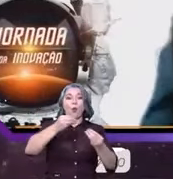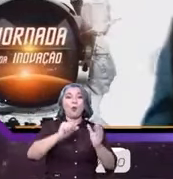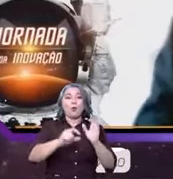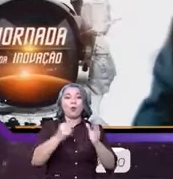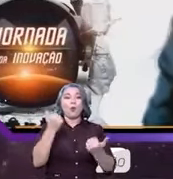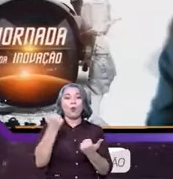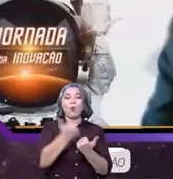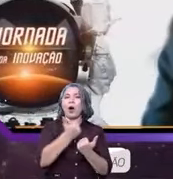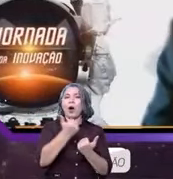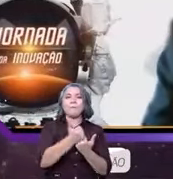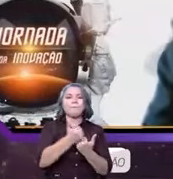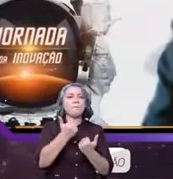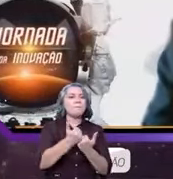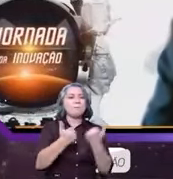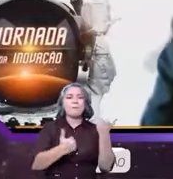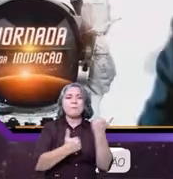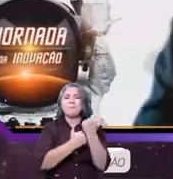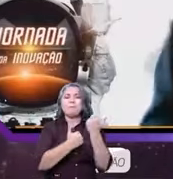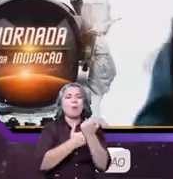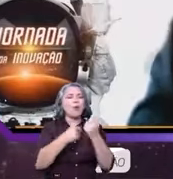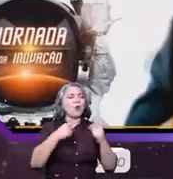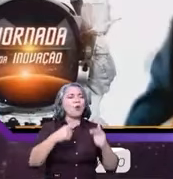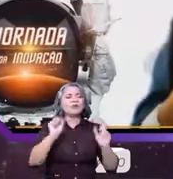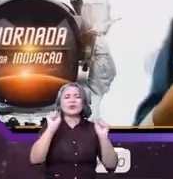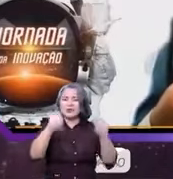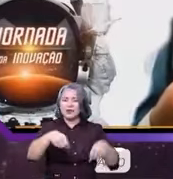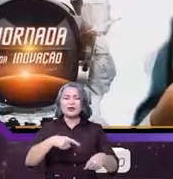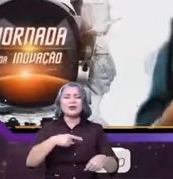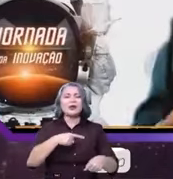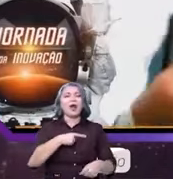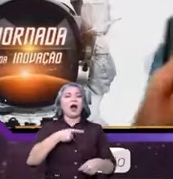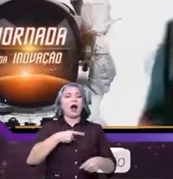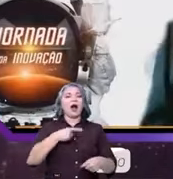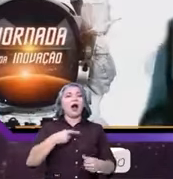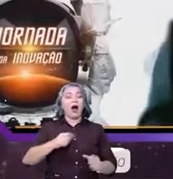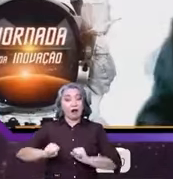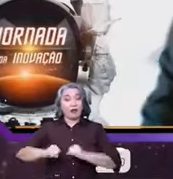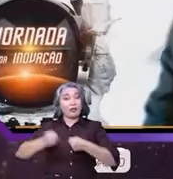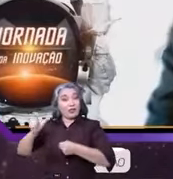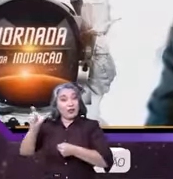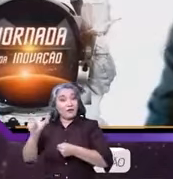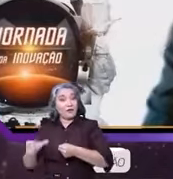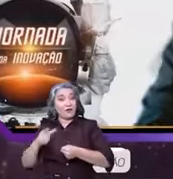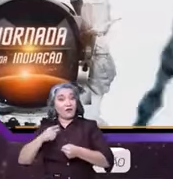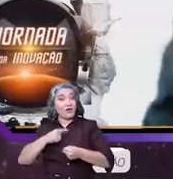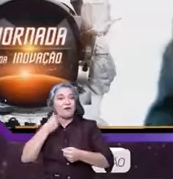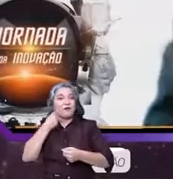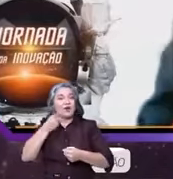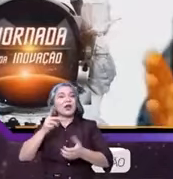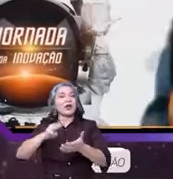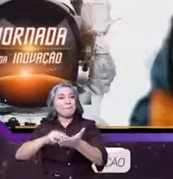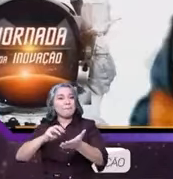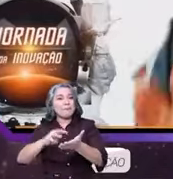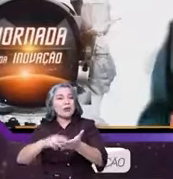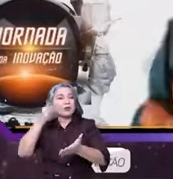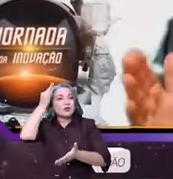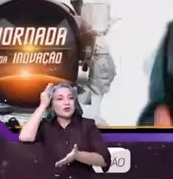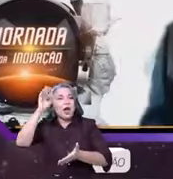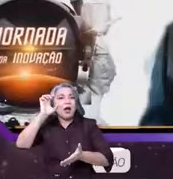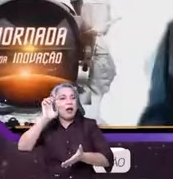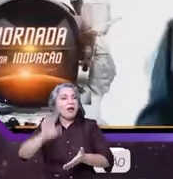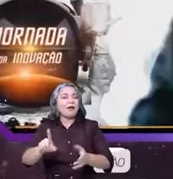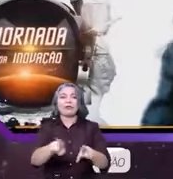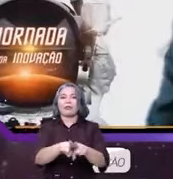isso, faz todo sentido. A defesa insiste que a metodologia ágil é